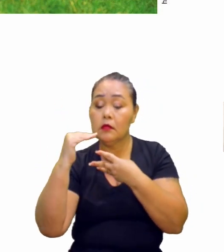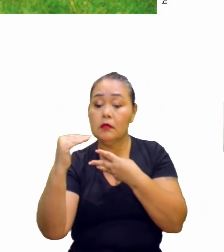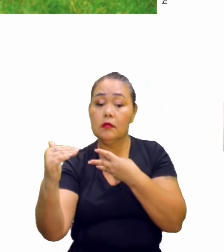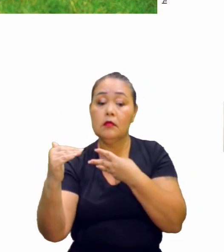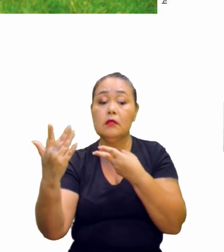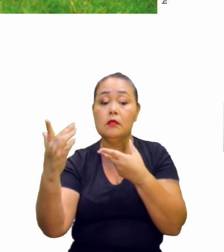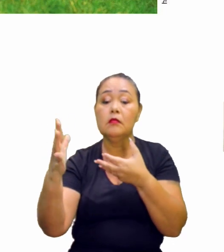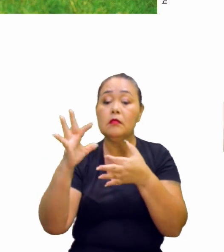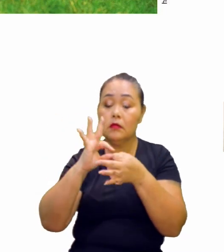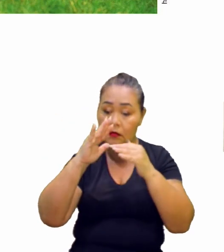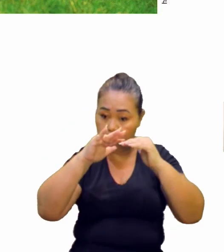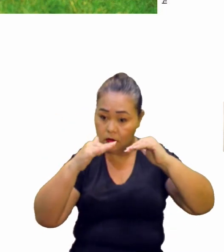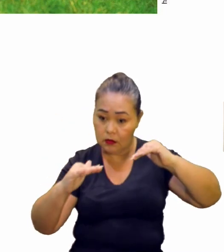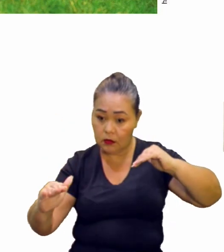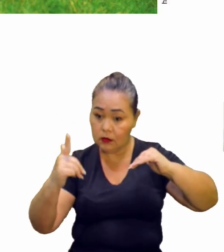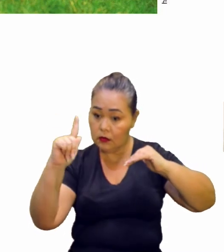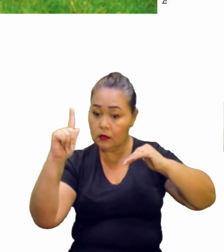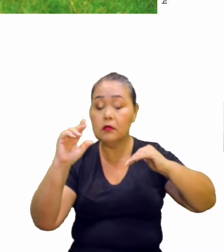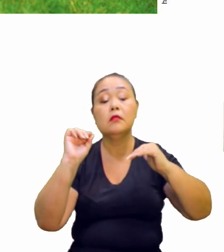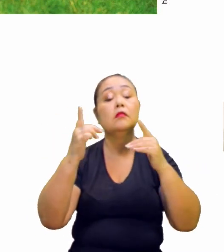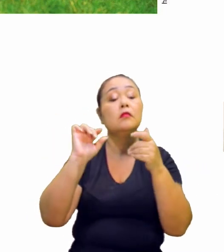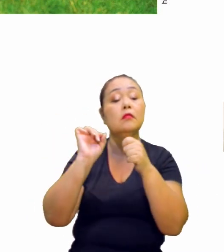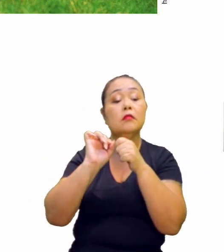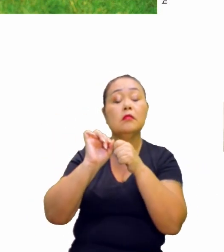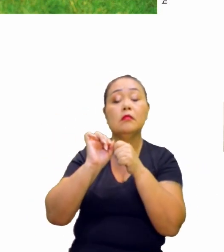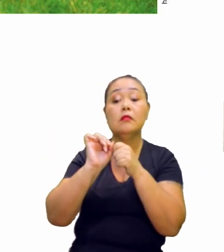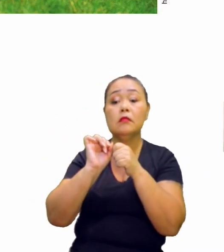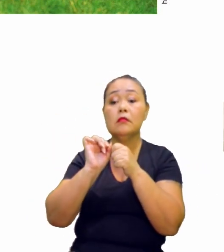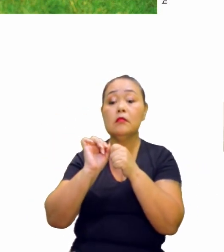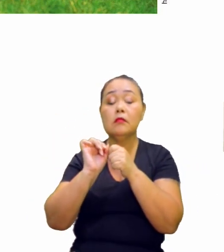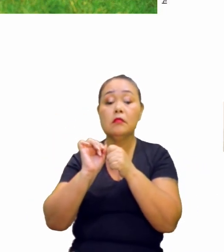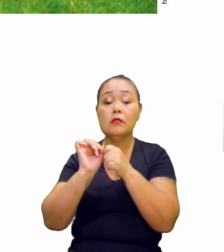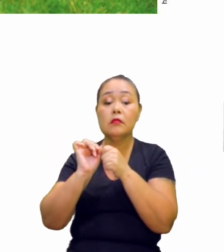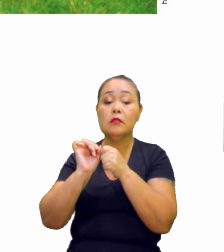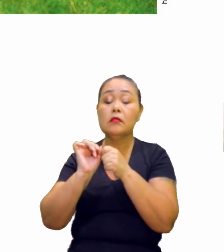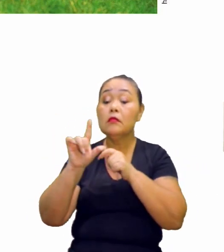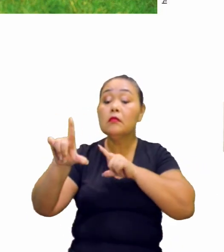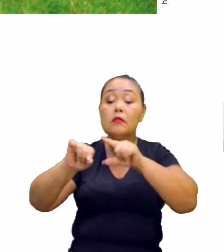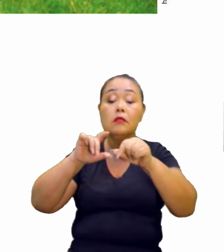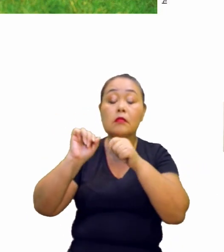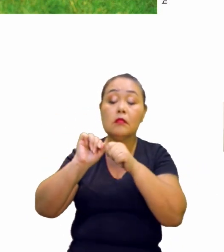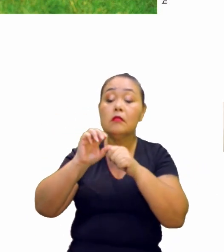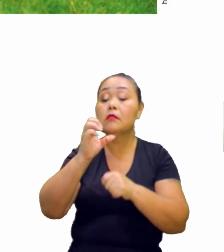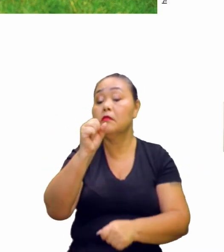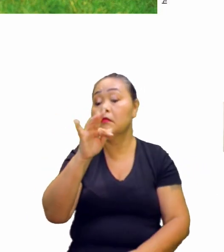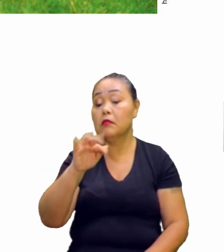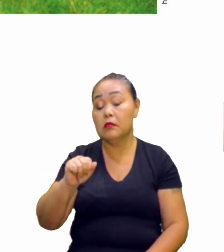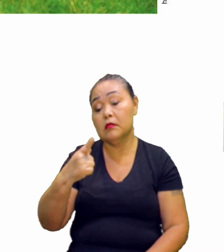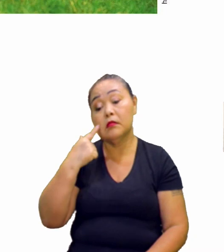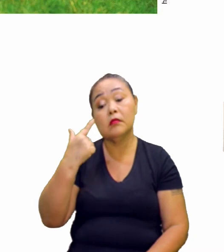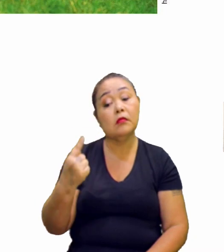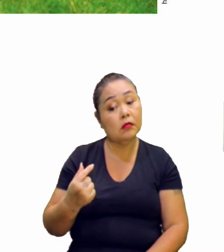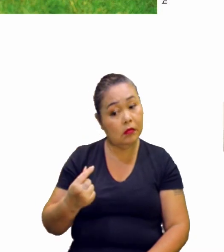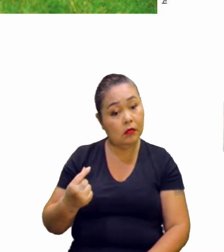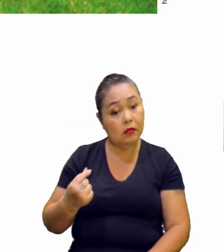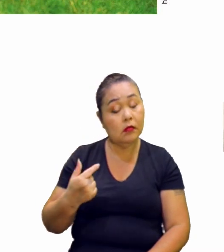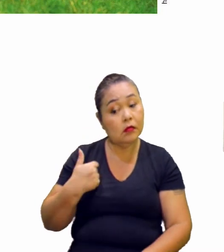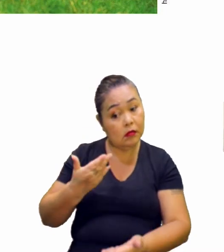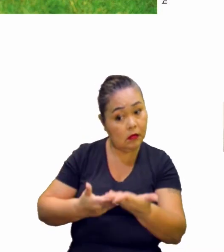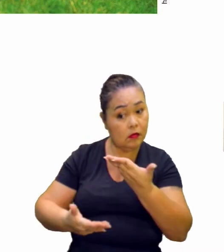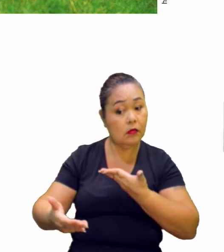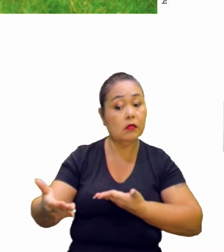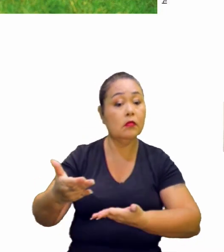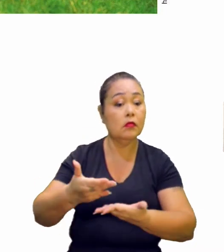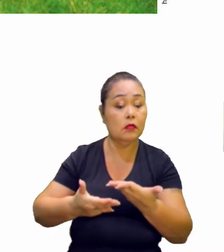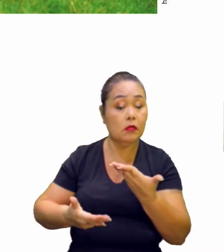tanto a topografia quanto a geografia, com, por exemplo, na escolha de um SAF econômico, de comercialização.